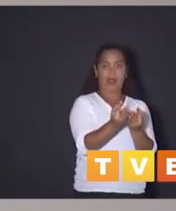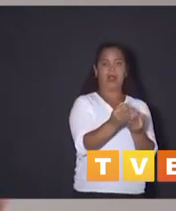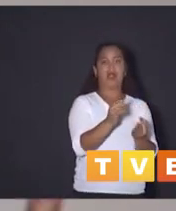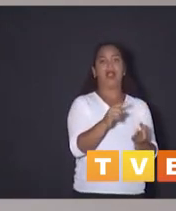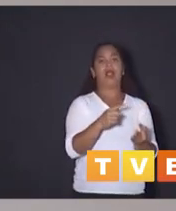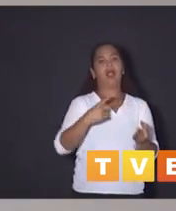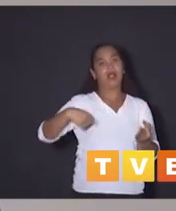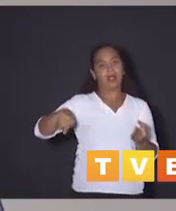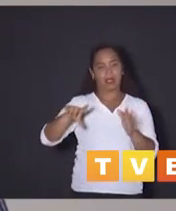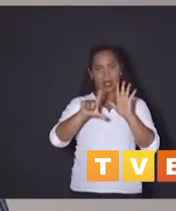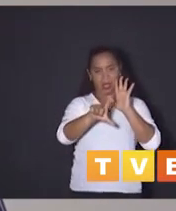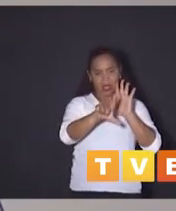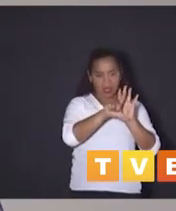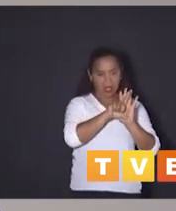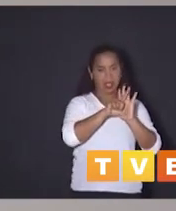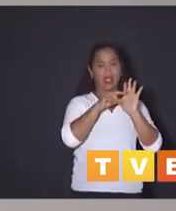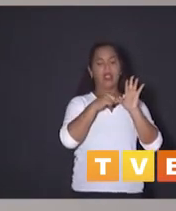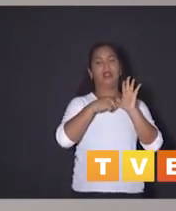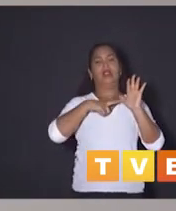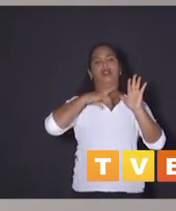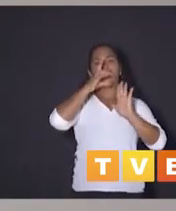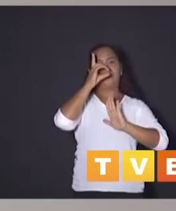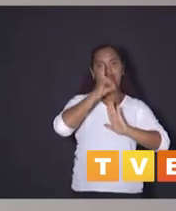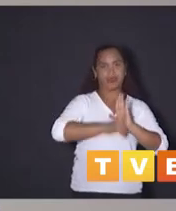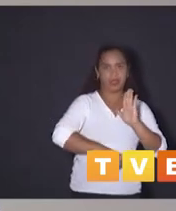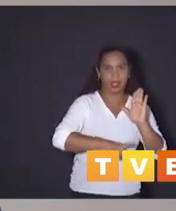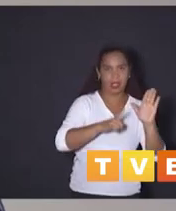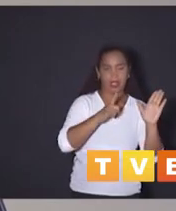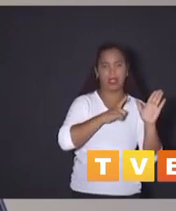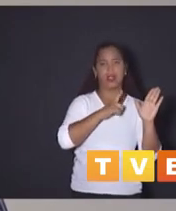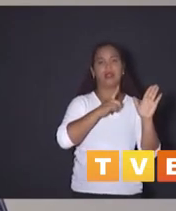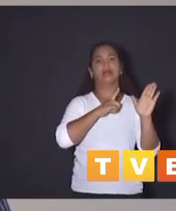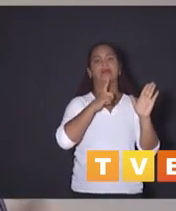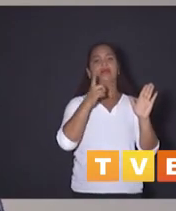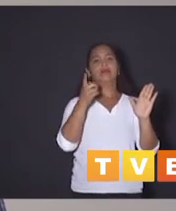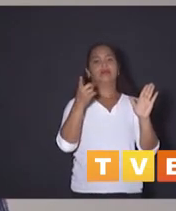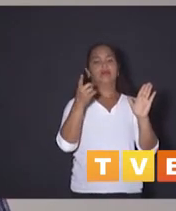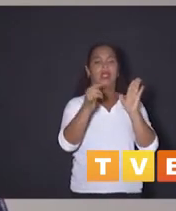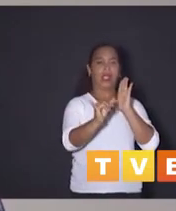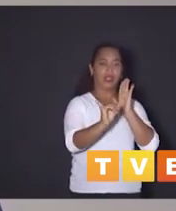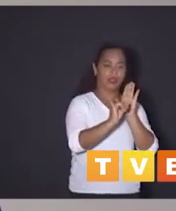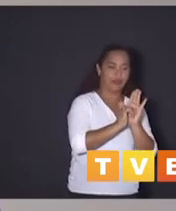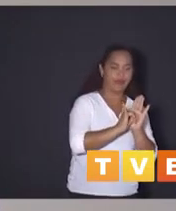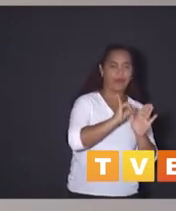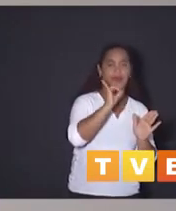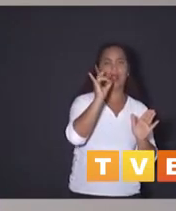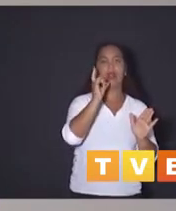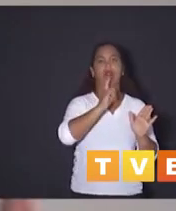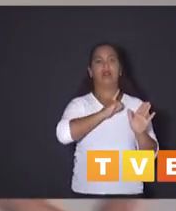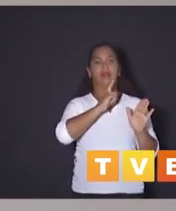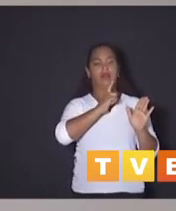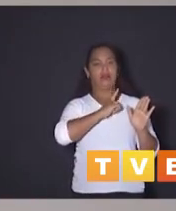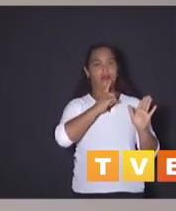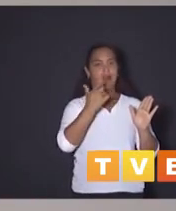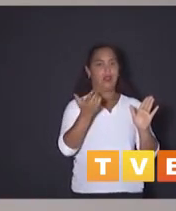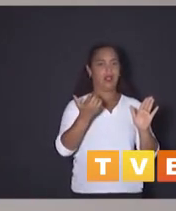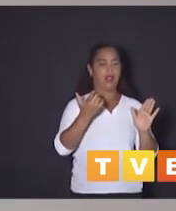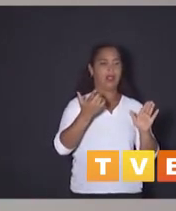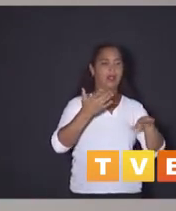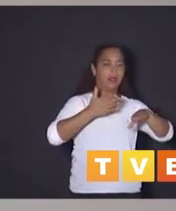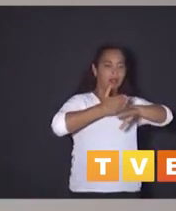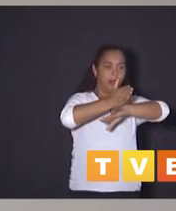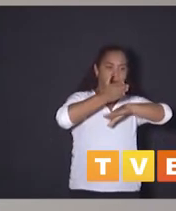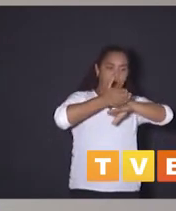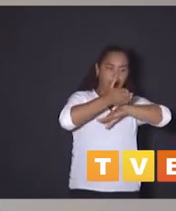reconhecido por lei com direitos é com é com identificação é com acesso diferenciado ao